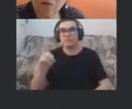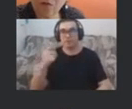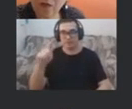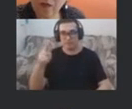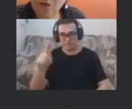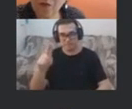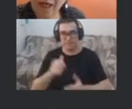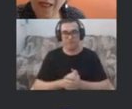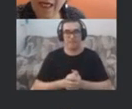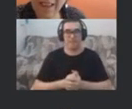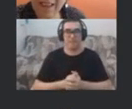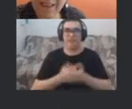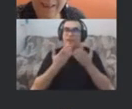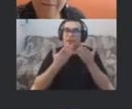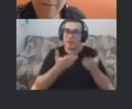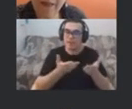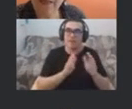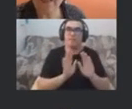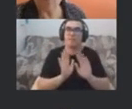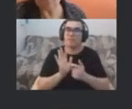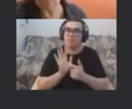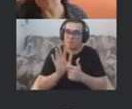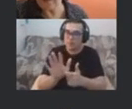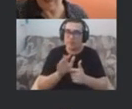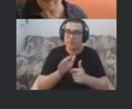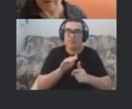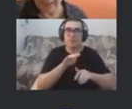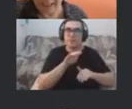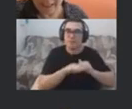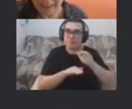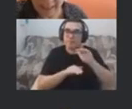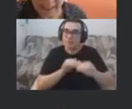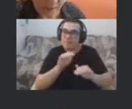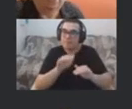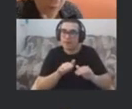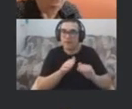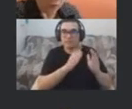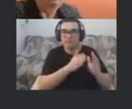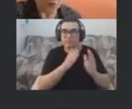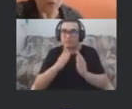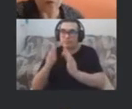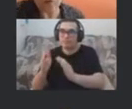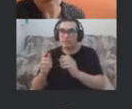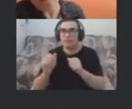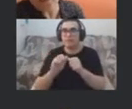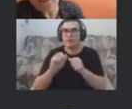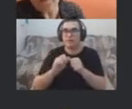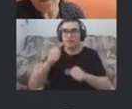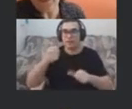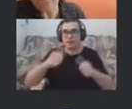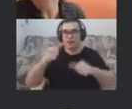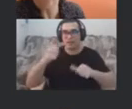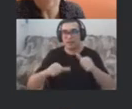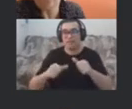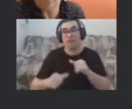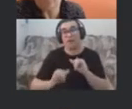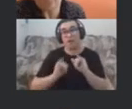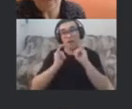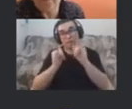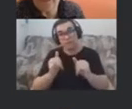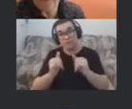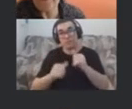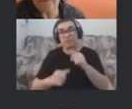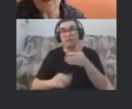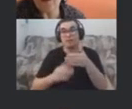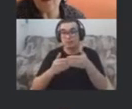são os passos de uma análise. Como eu disse para vocês, vocês durante o curso, vocês vão ter disciplinas que